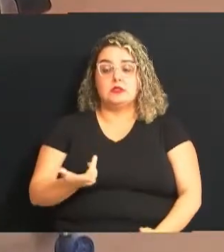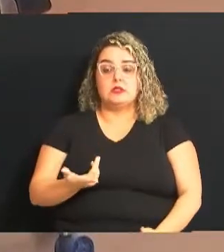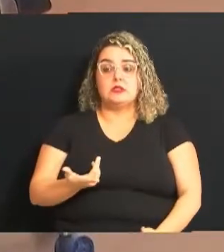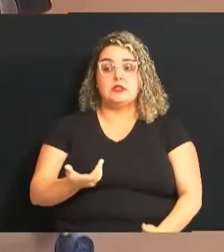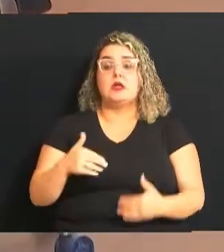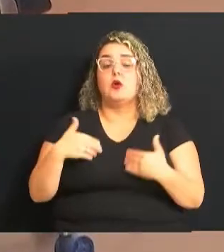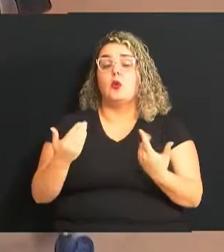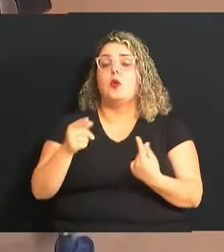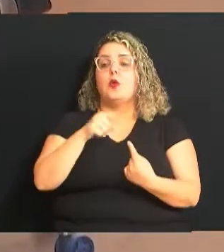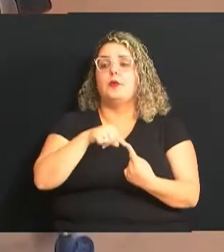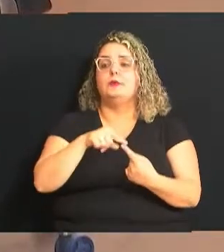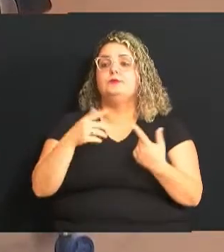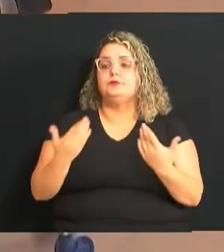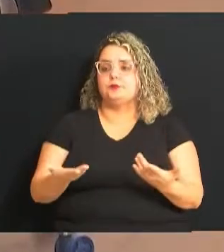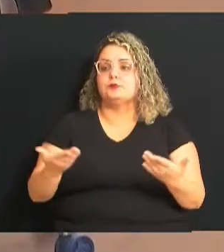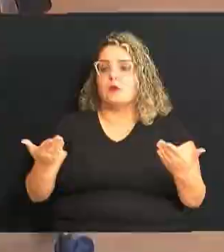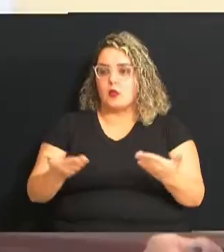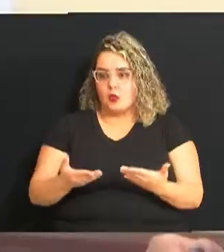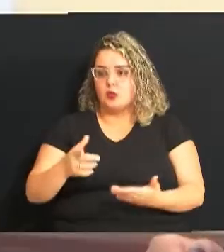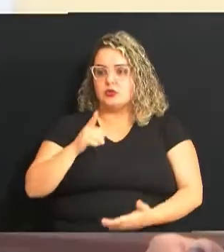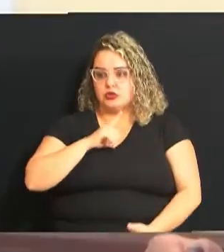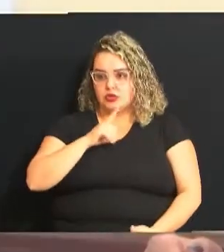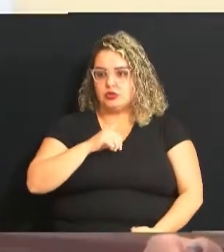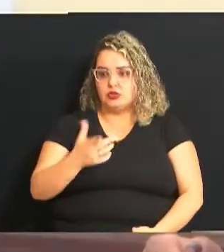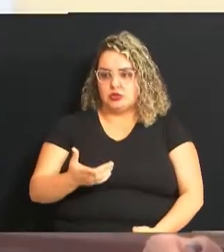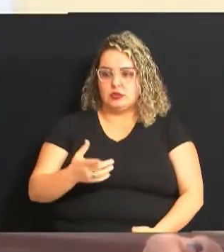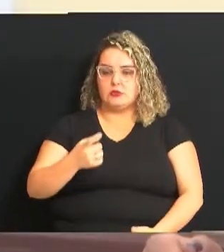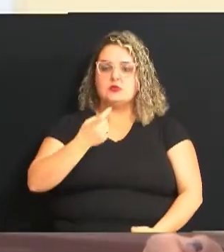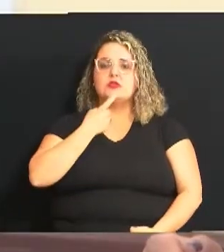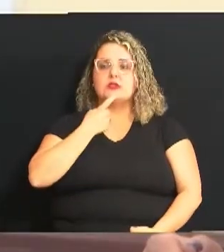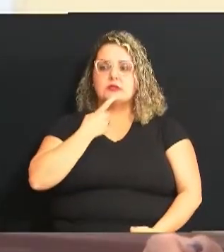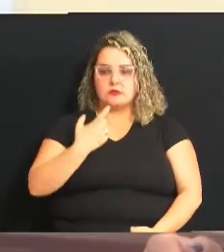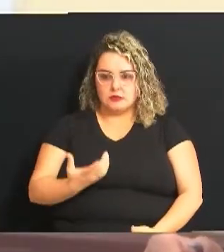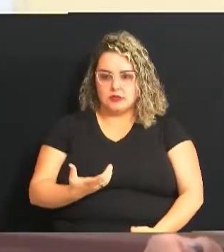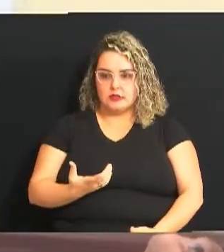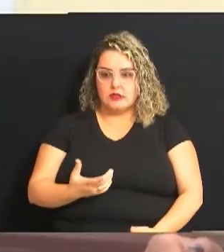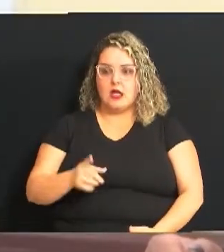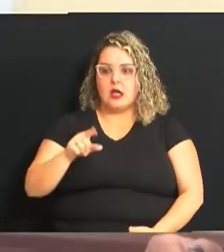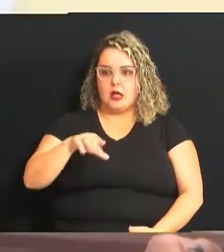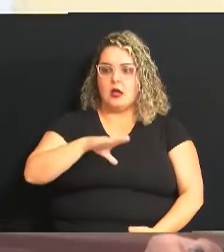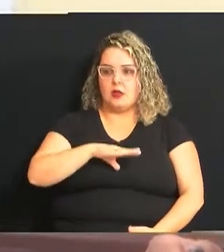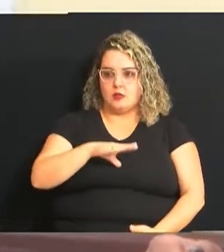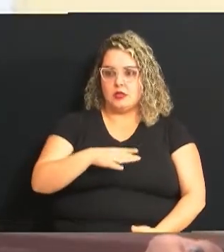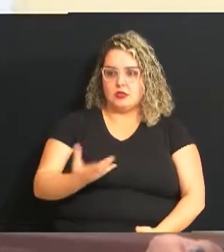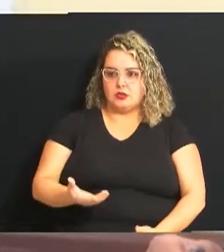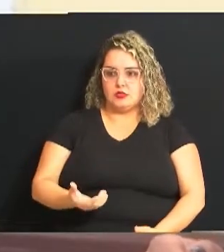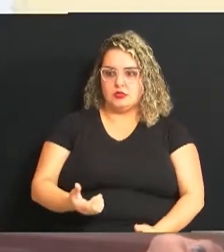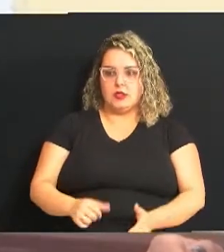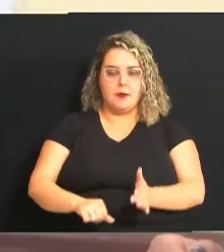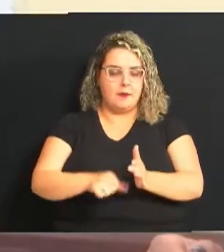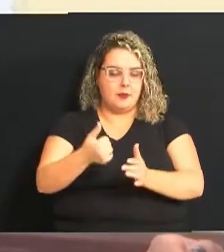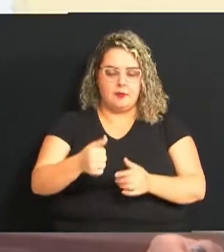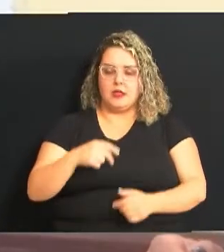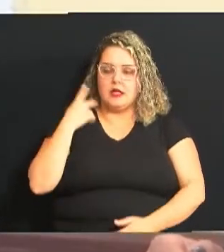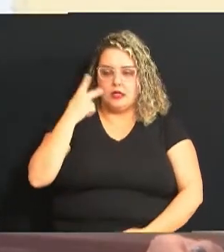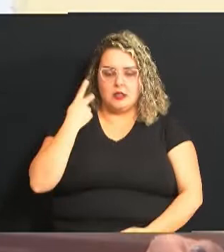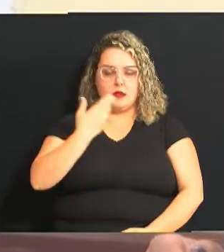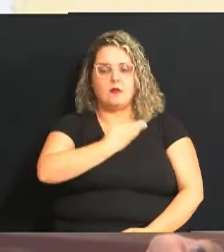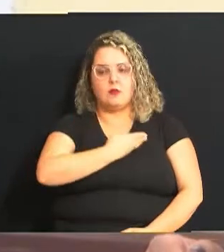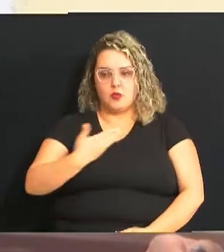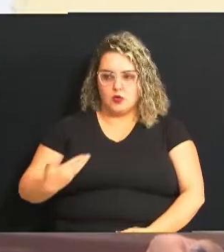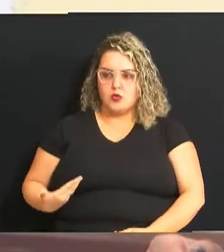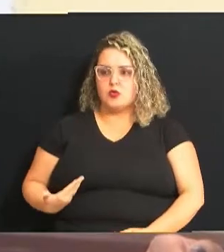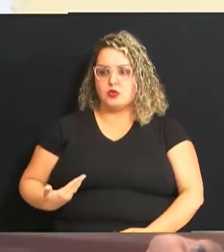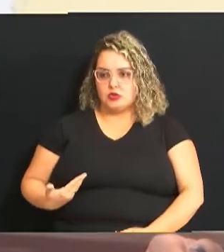chegar. Bom, hoje nós temos Campinas, é uma cidade pioneira na política pública para a pessoa idosa.